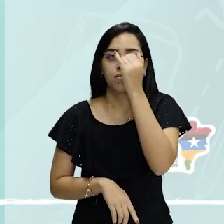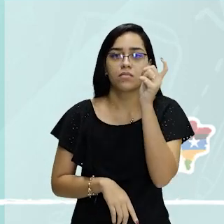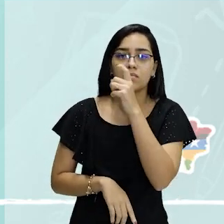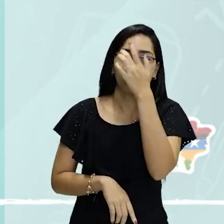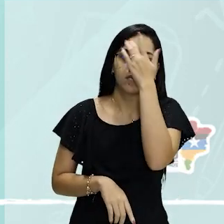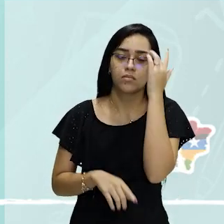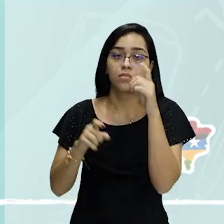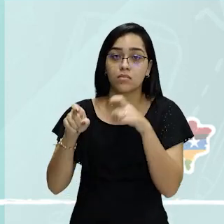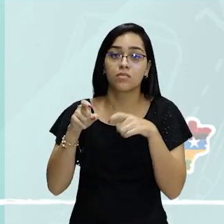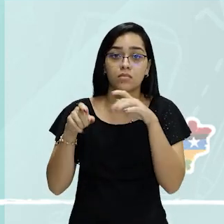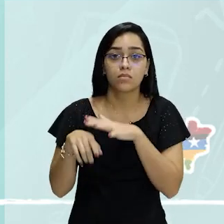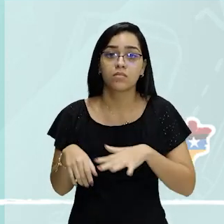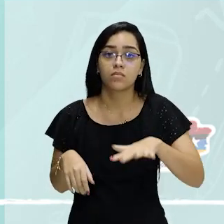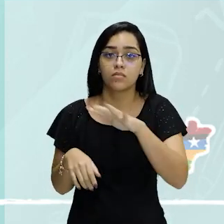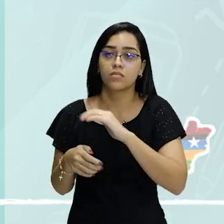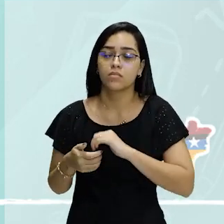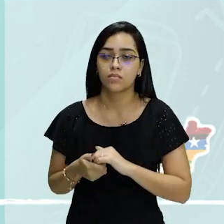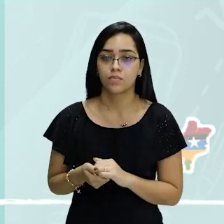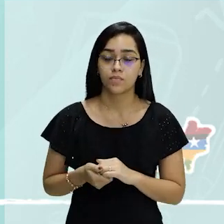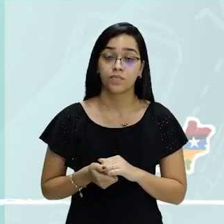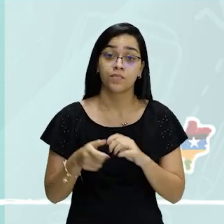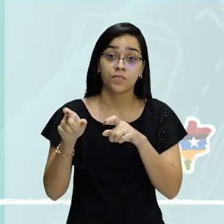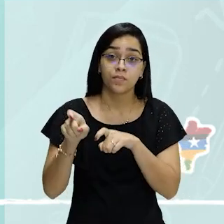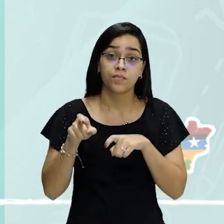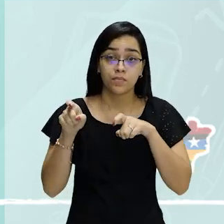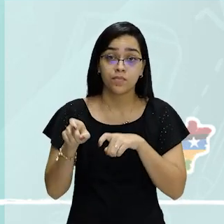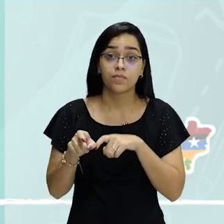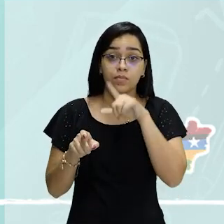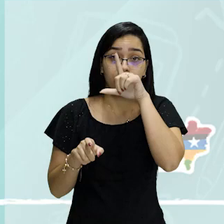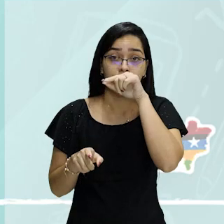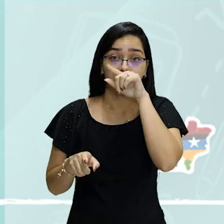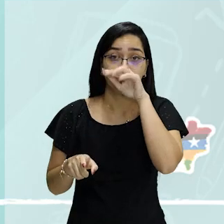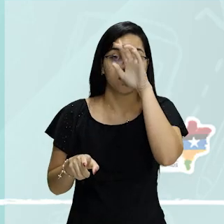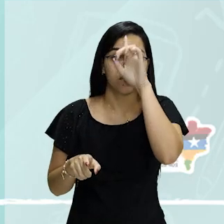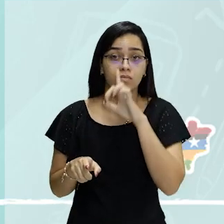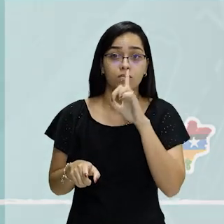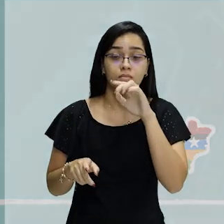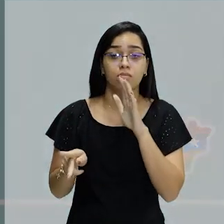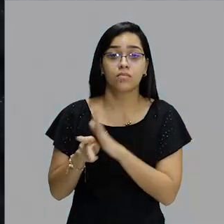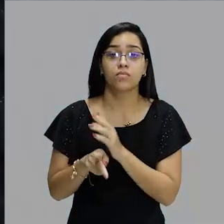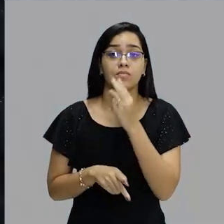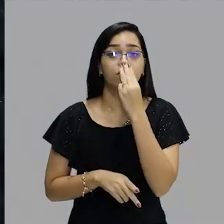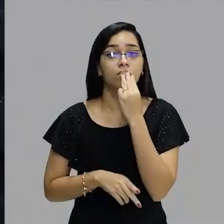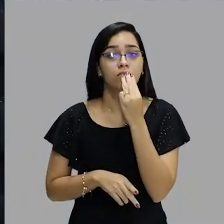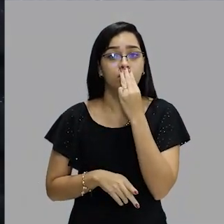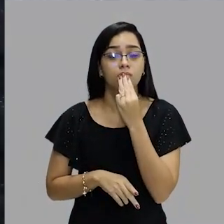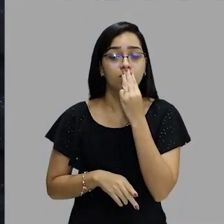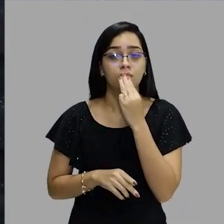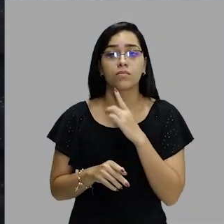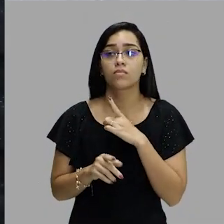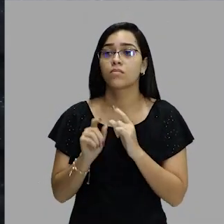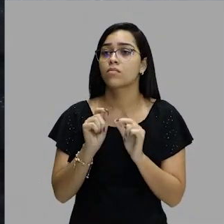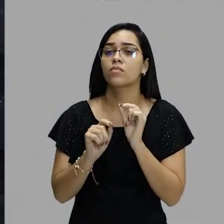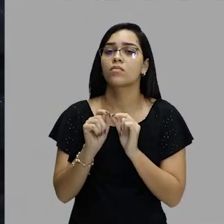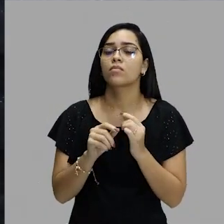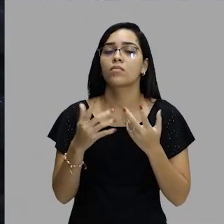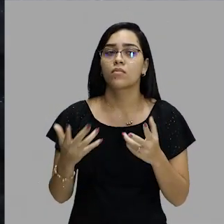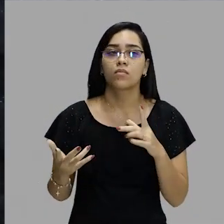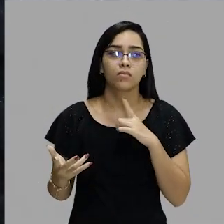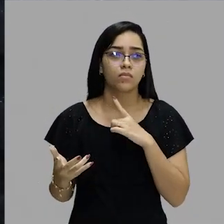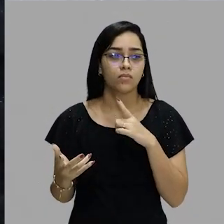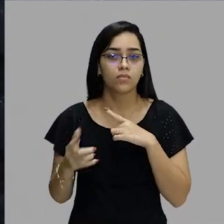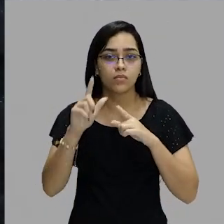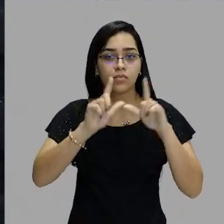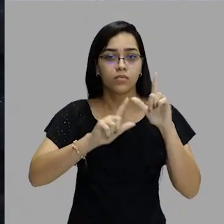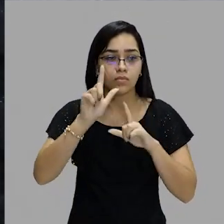sítio. Bom, o Sítio do Pica-Pau Amarelo é uma obra de Monteiro Lobato, ocupou as